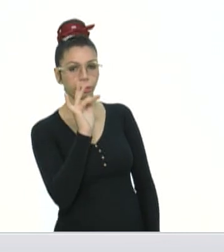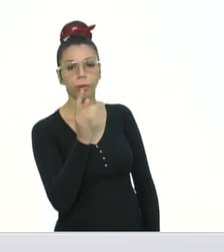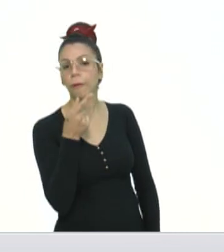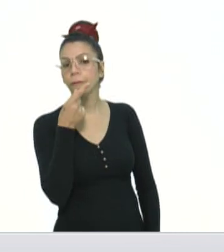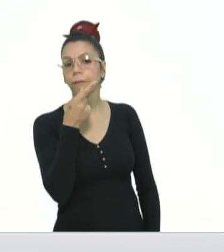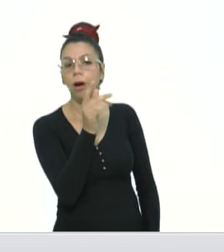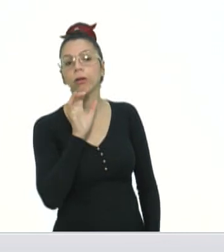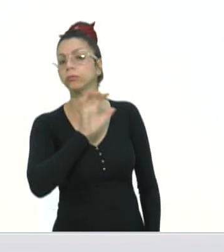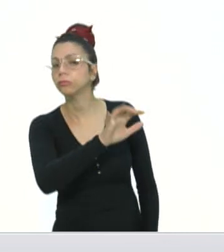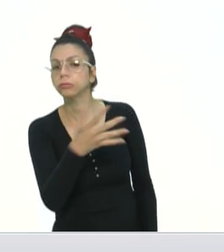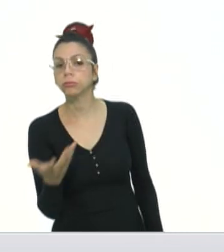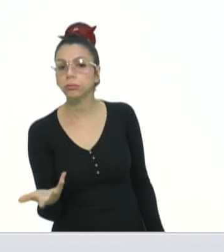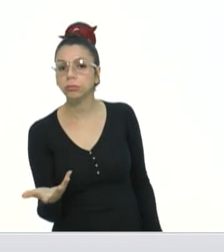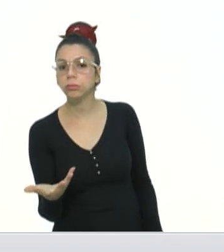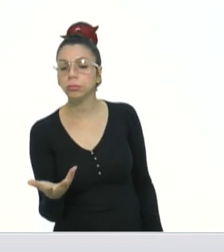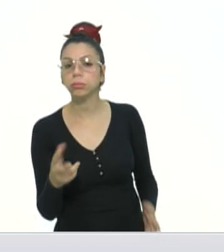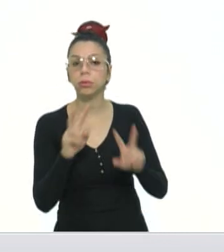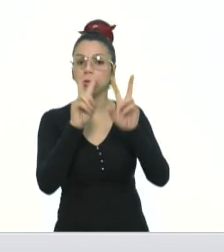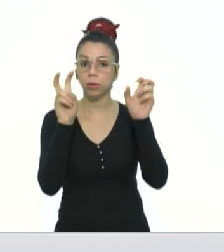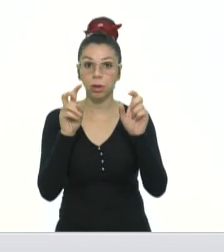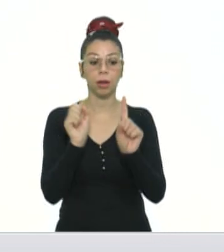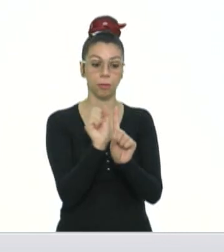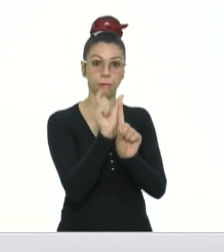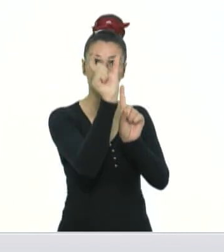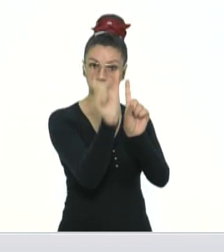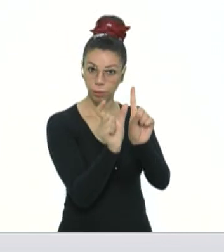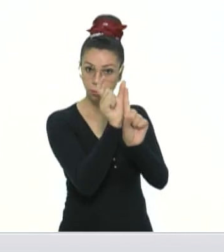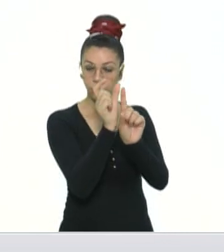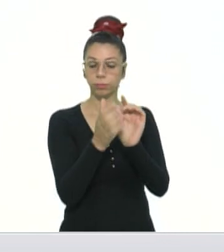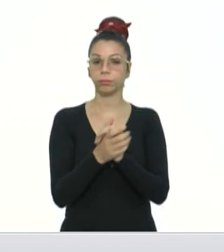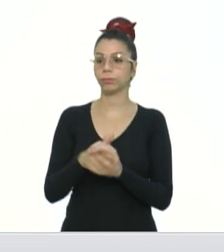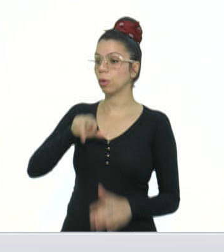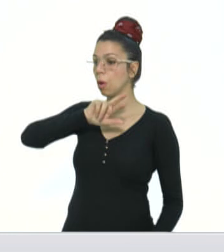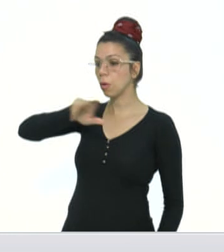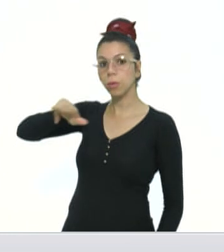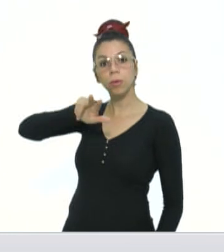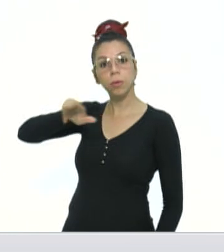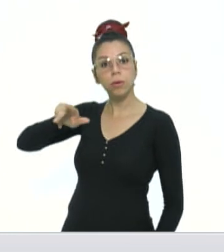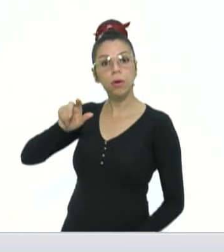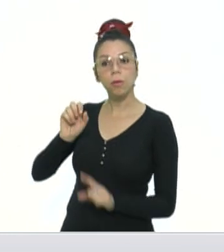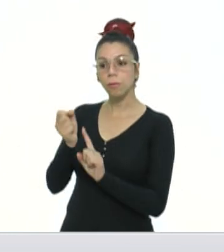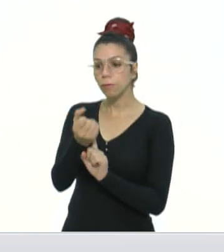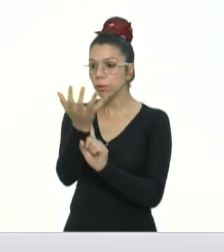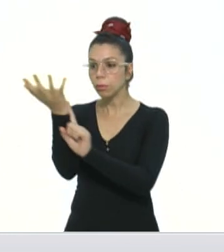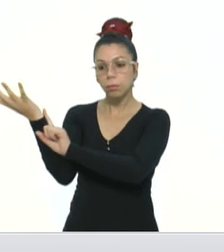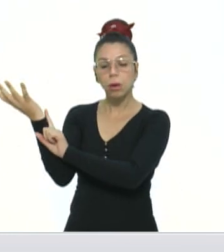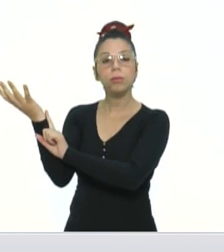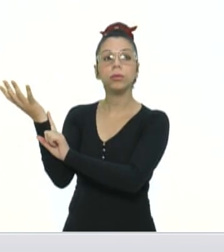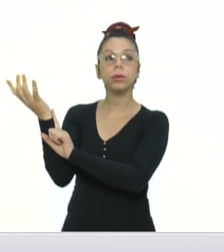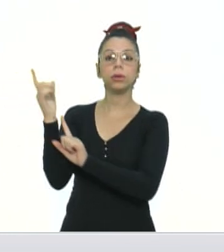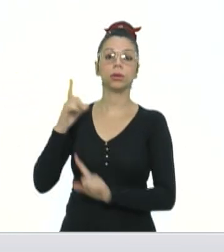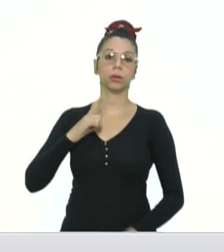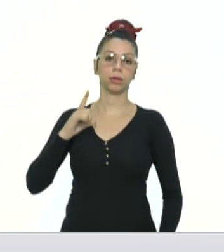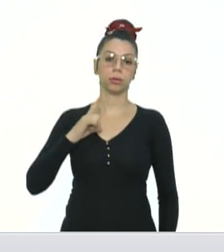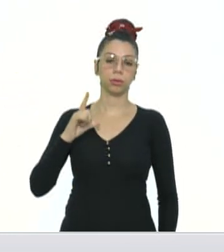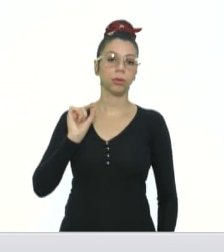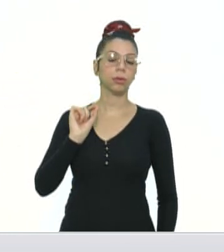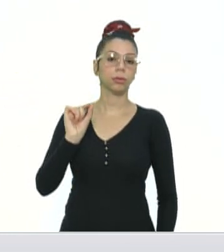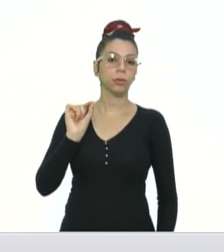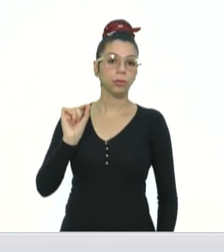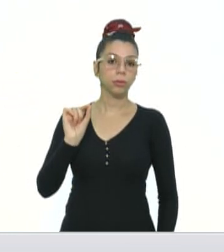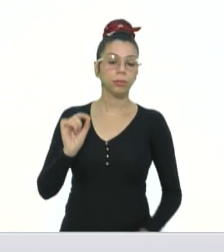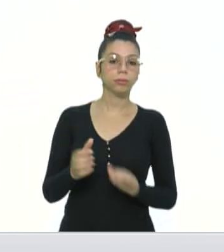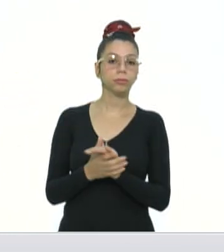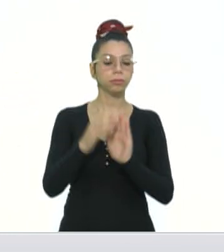fala nisso. Isso é a parte verbal. No não verbal, nós temos, né? A questão é: